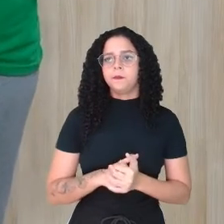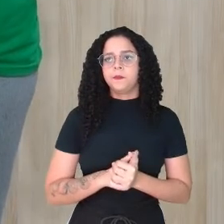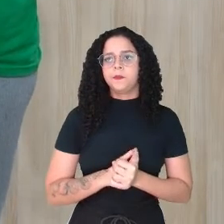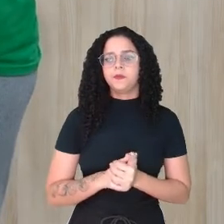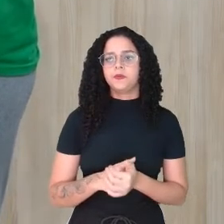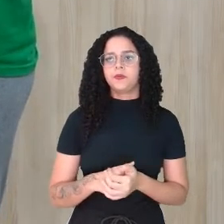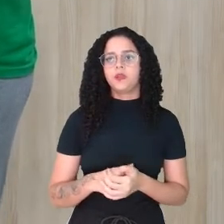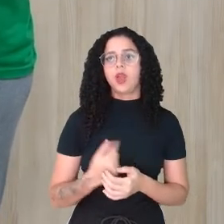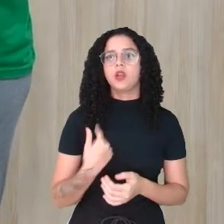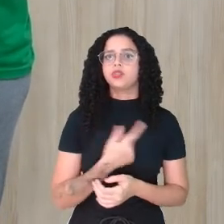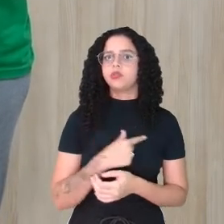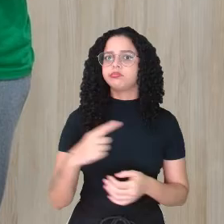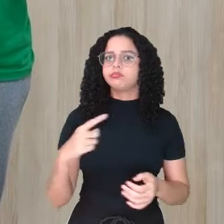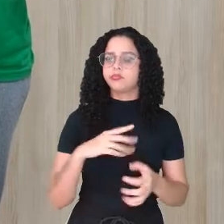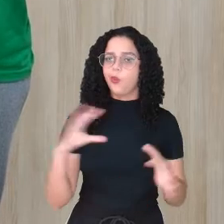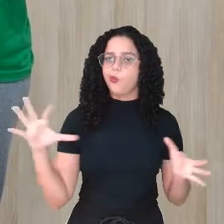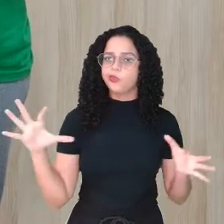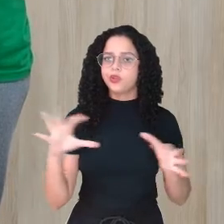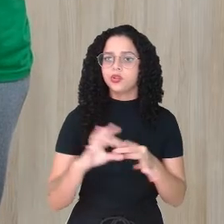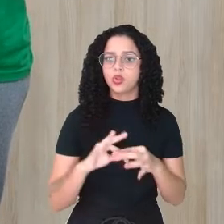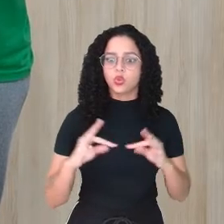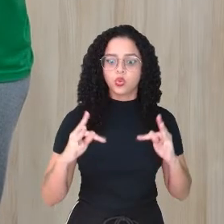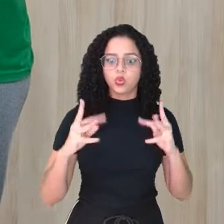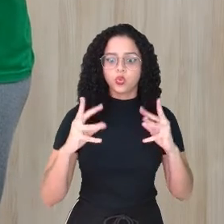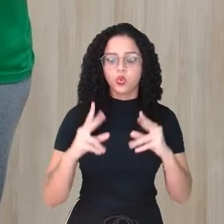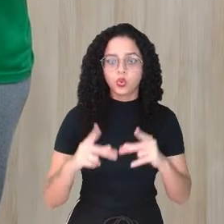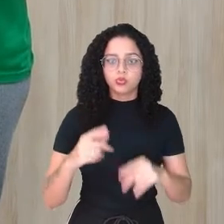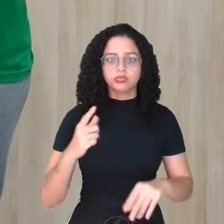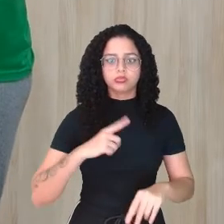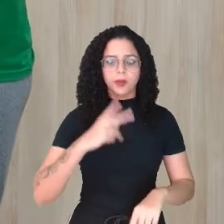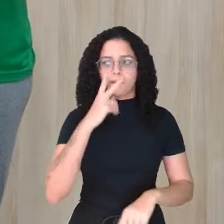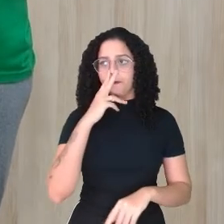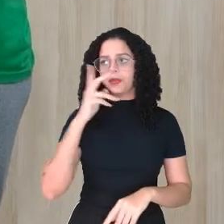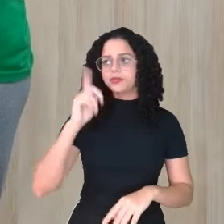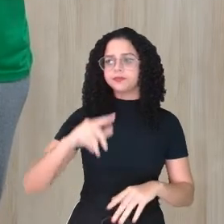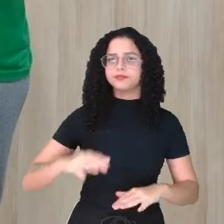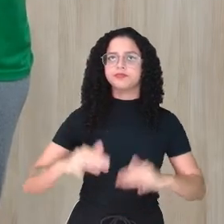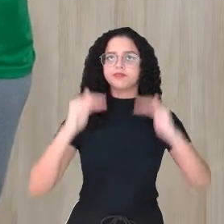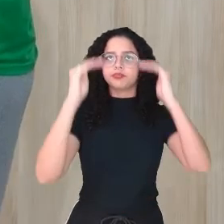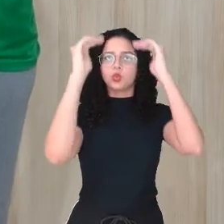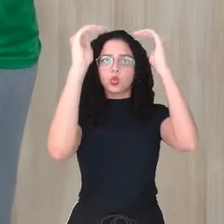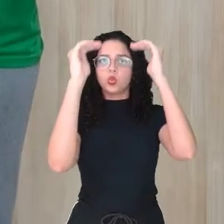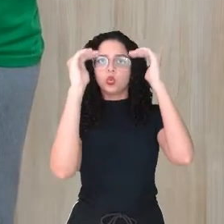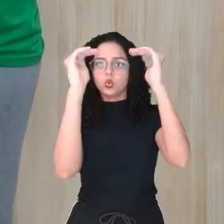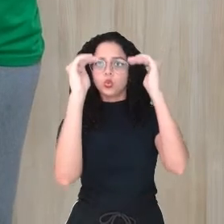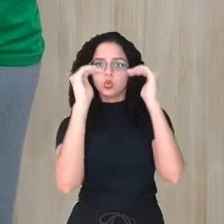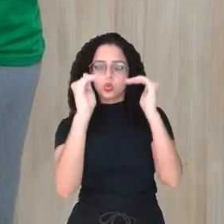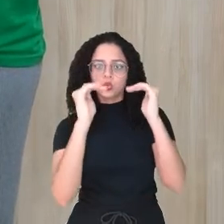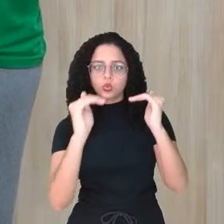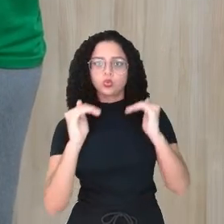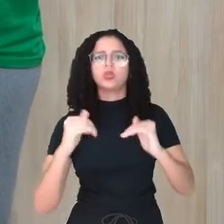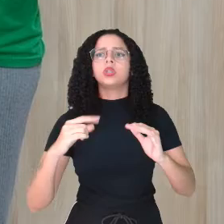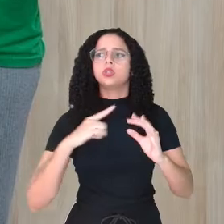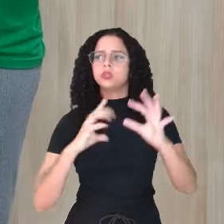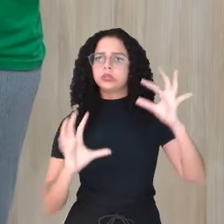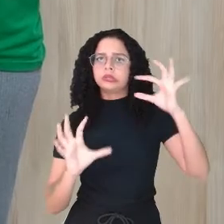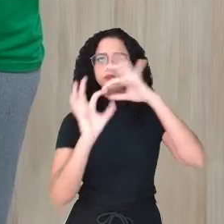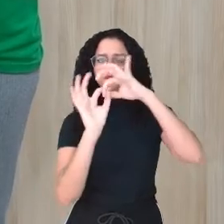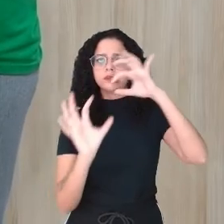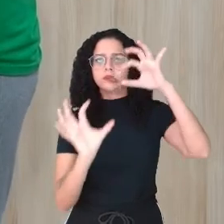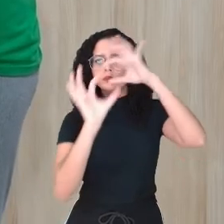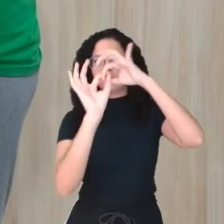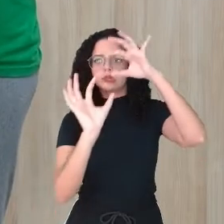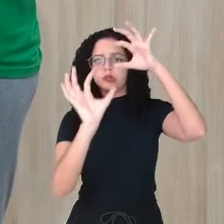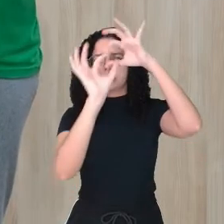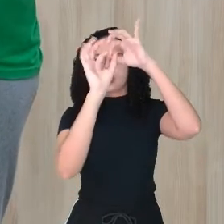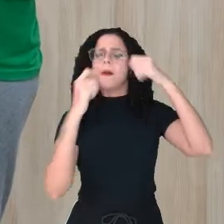estamos interconectados, né? Tudo é uma cadeia ali, todos nós estamos conectados, né?